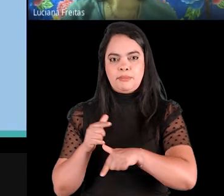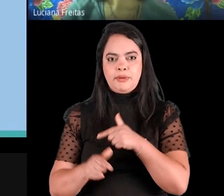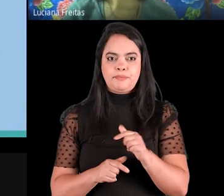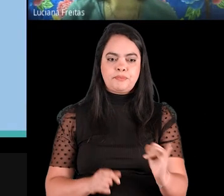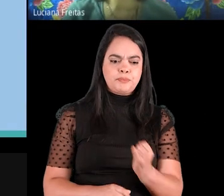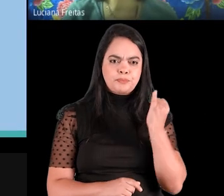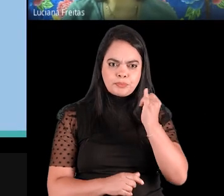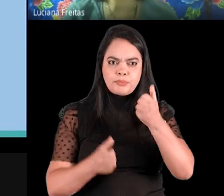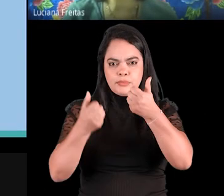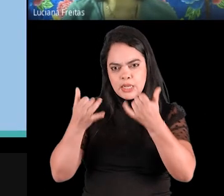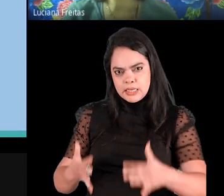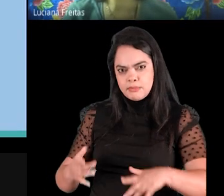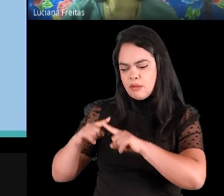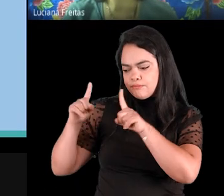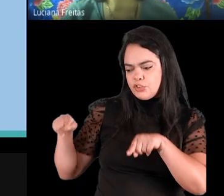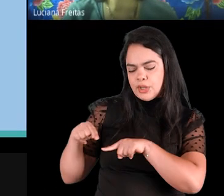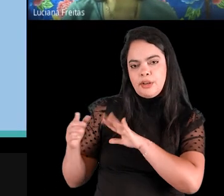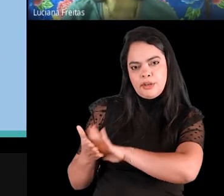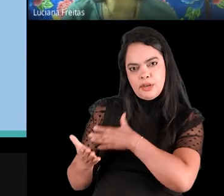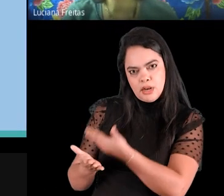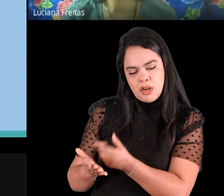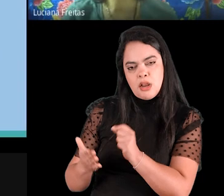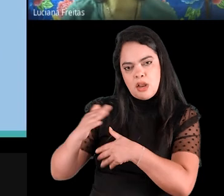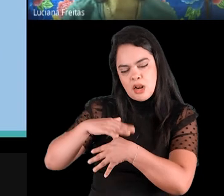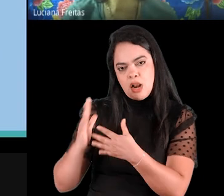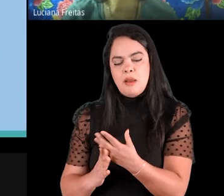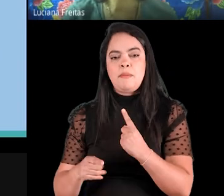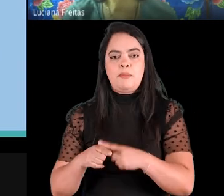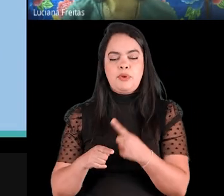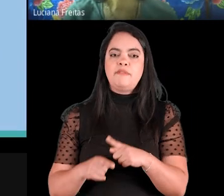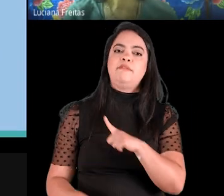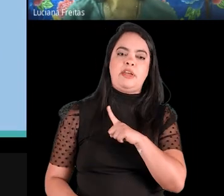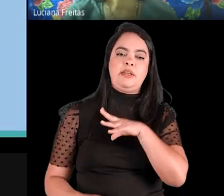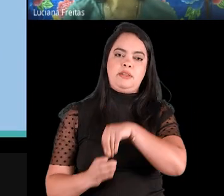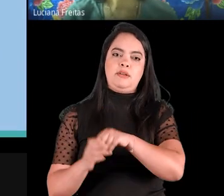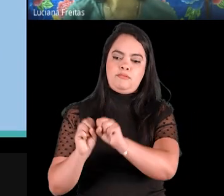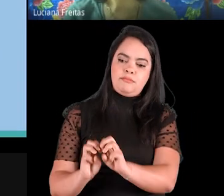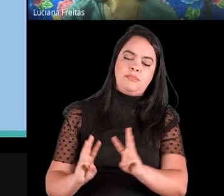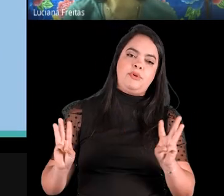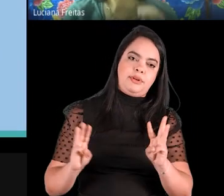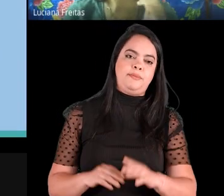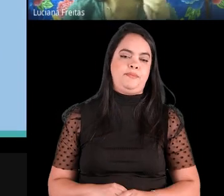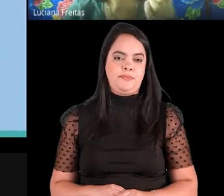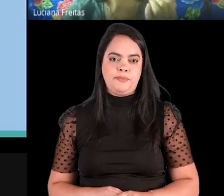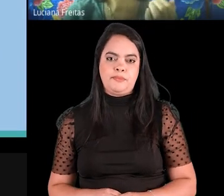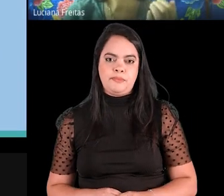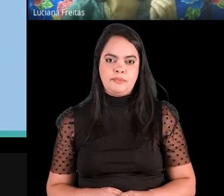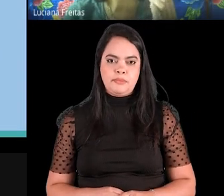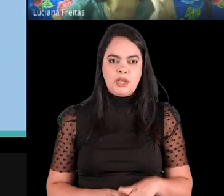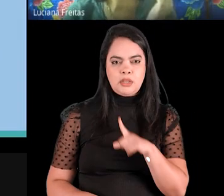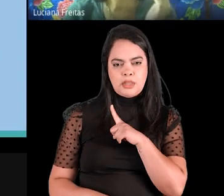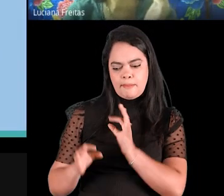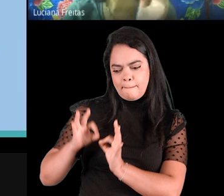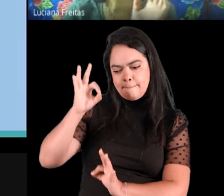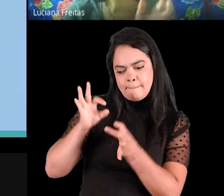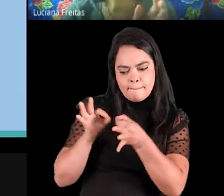a gente vai ter essa questão também no nosso material do portal. né? Então, ele tem um tamanho